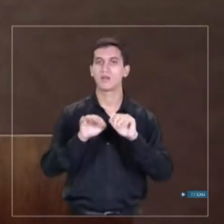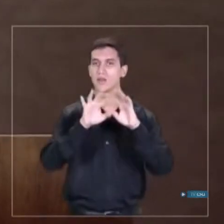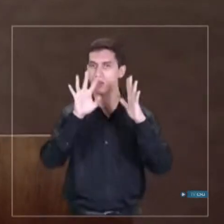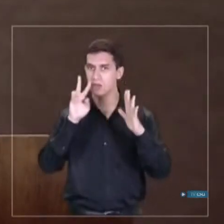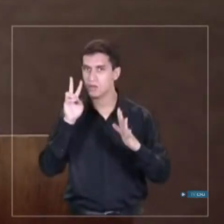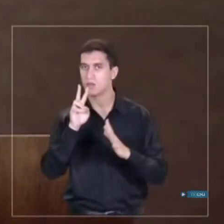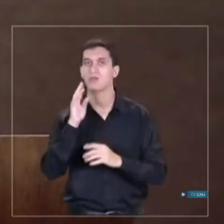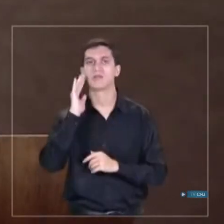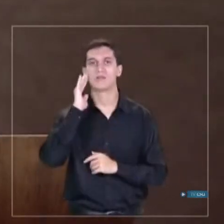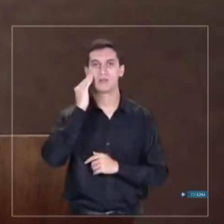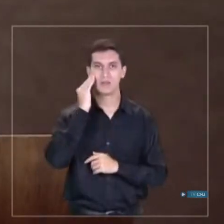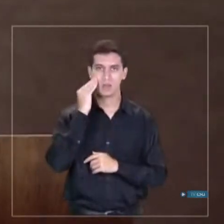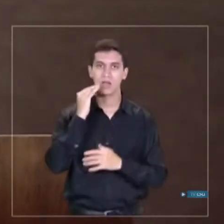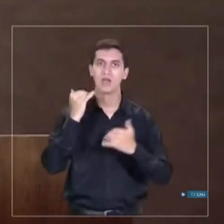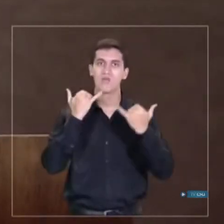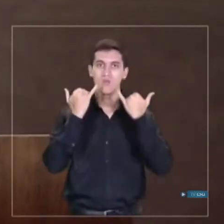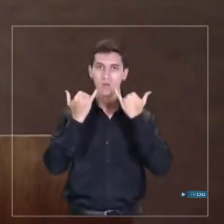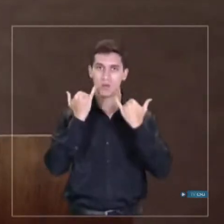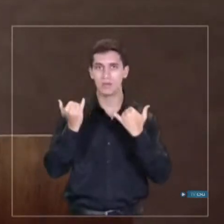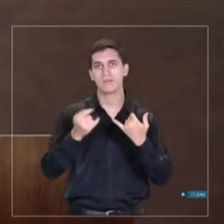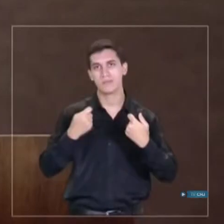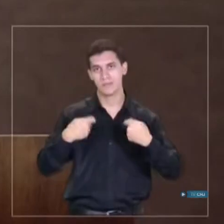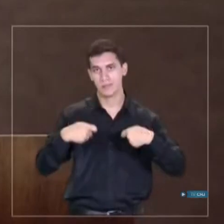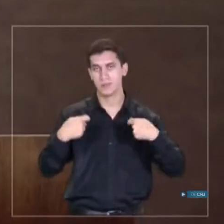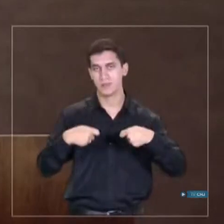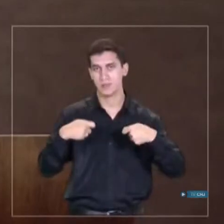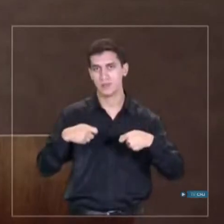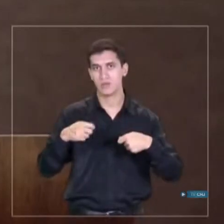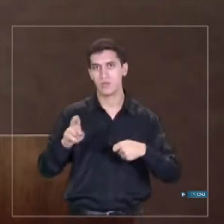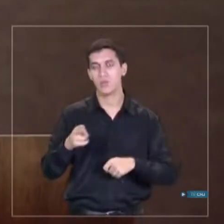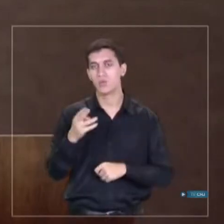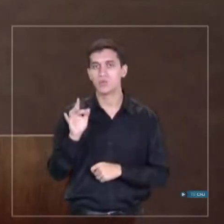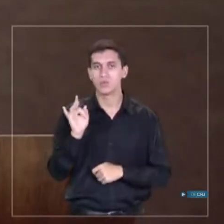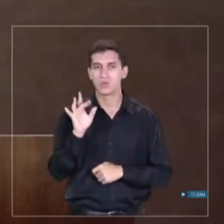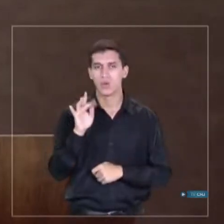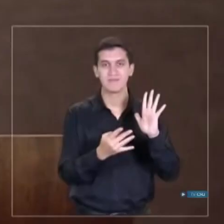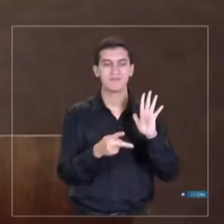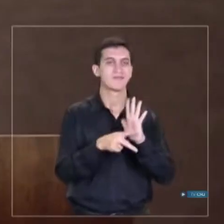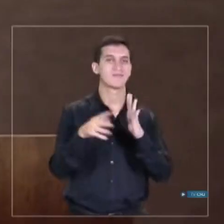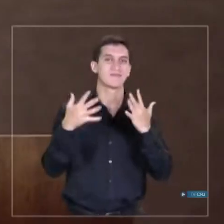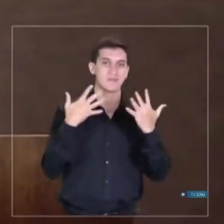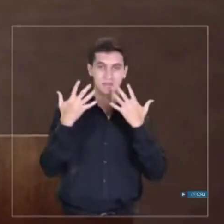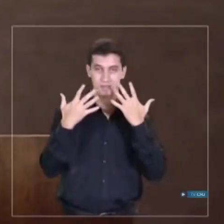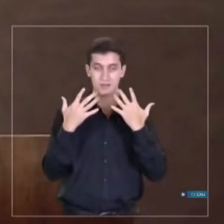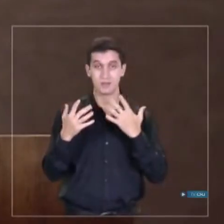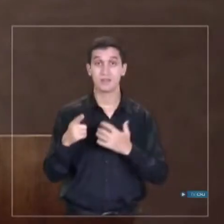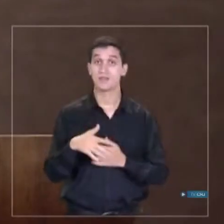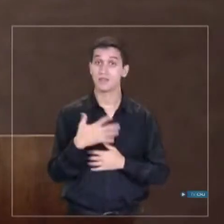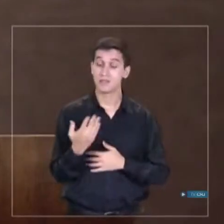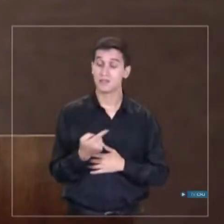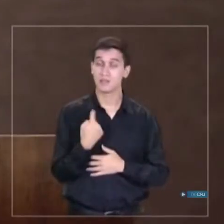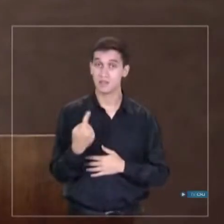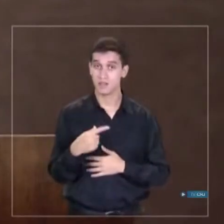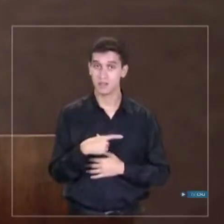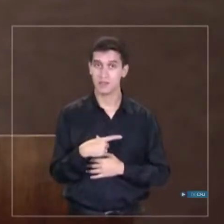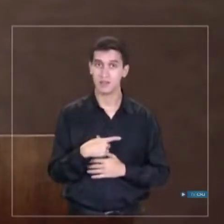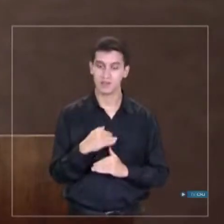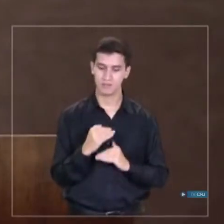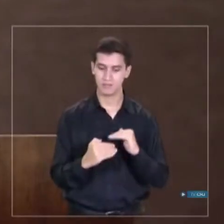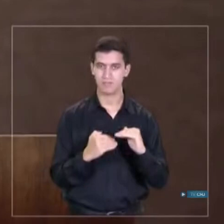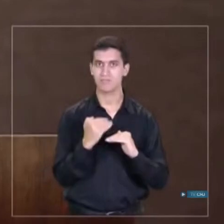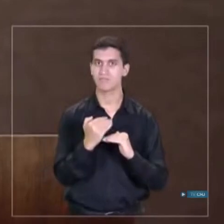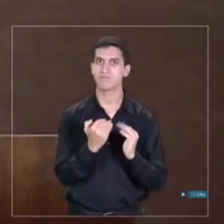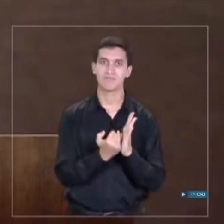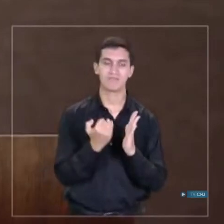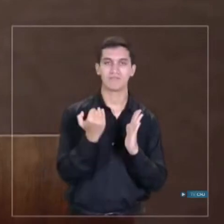de informações necessárias ou meramente úteis tivemos uma elevação de